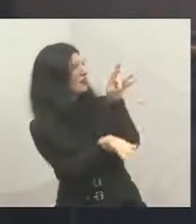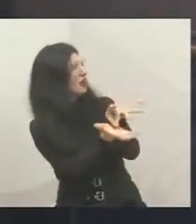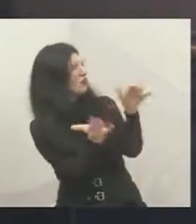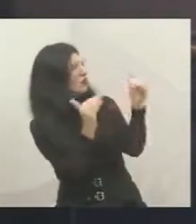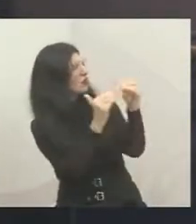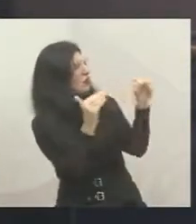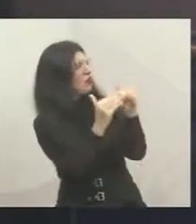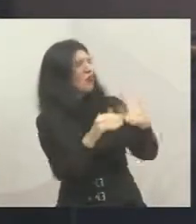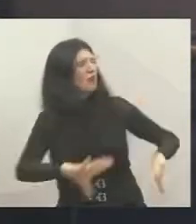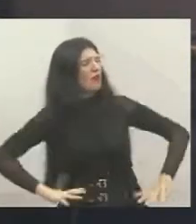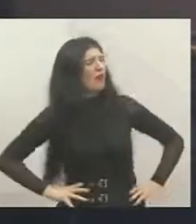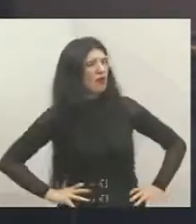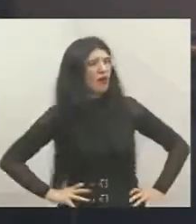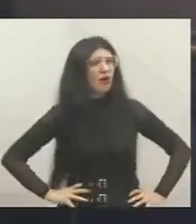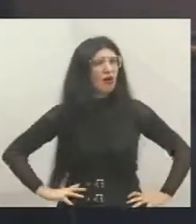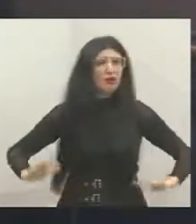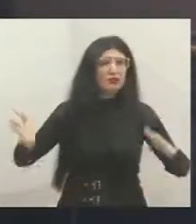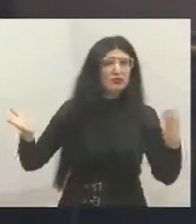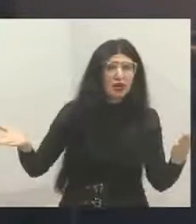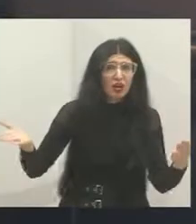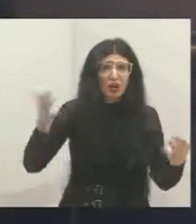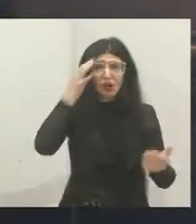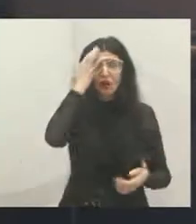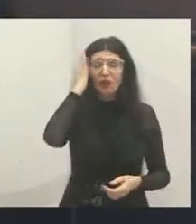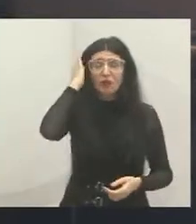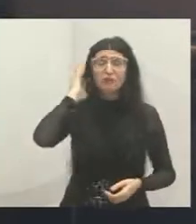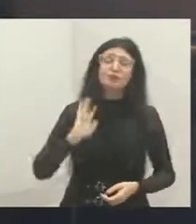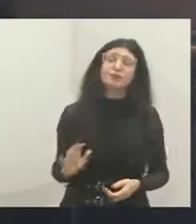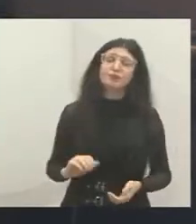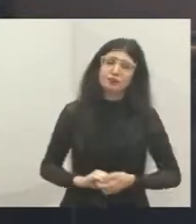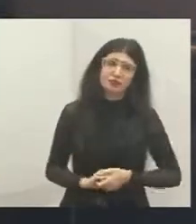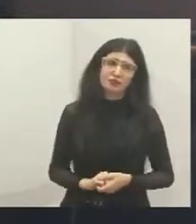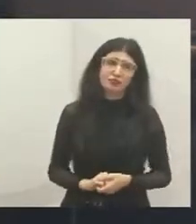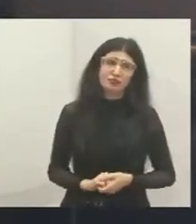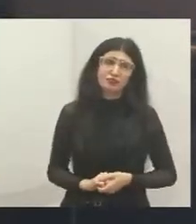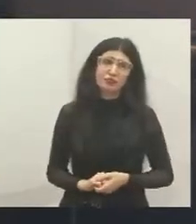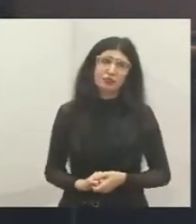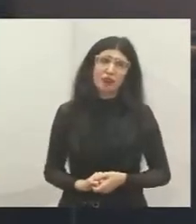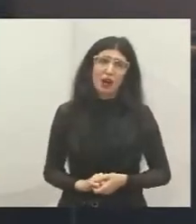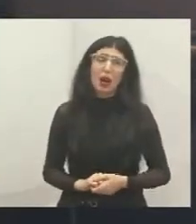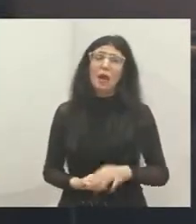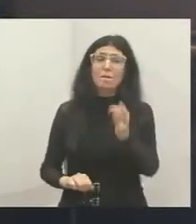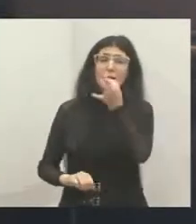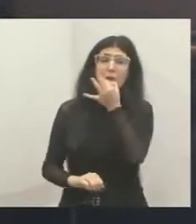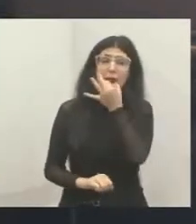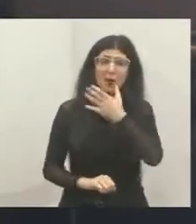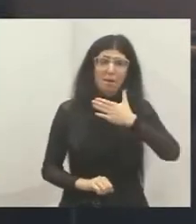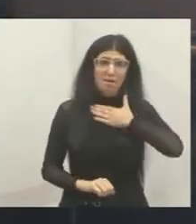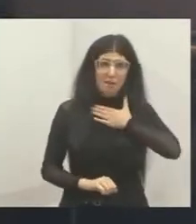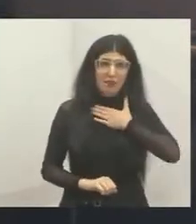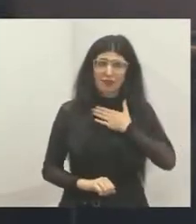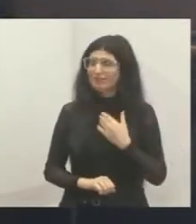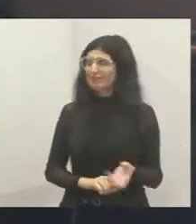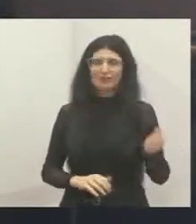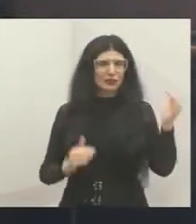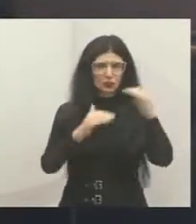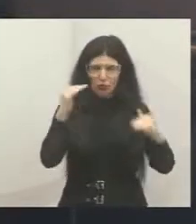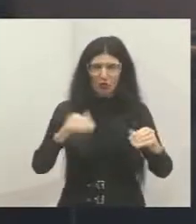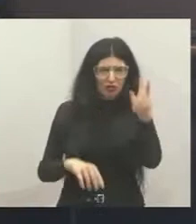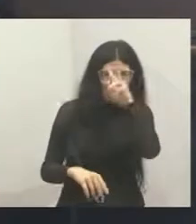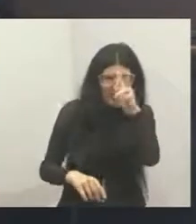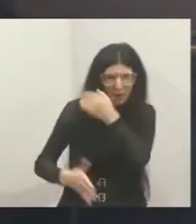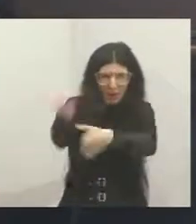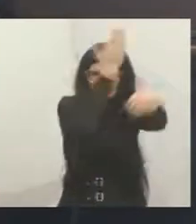espaço enorme para aumentar a folha. Eu diria que não, porque o Collor, quando chegou lá em